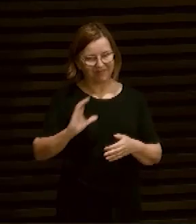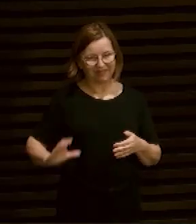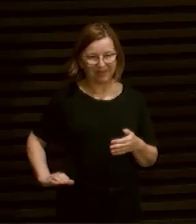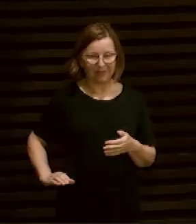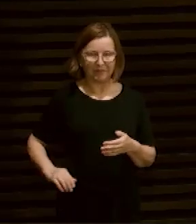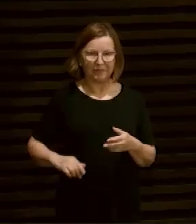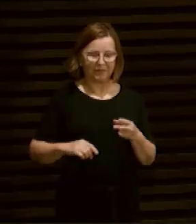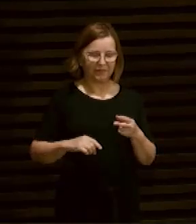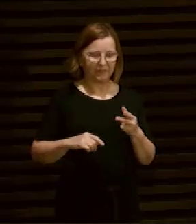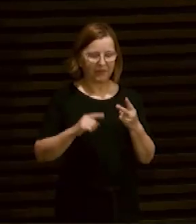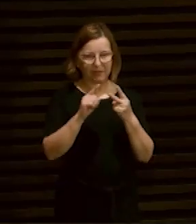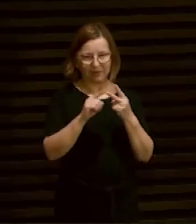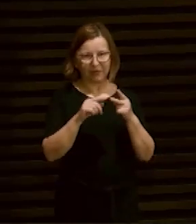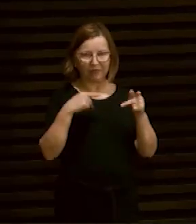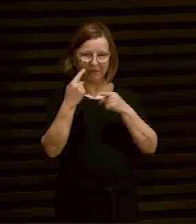No segundo ele fala,